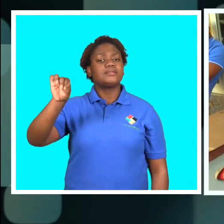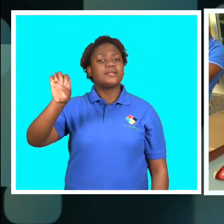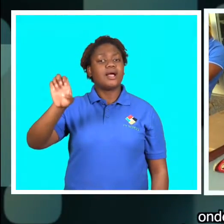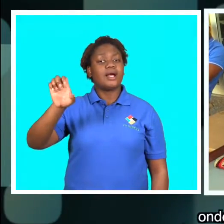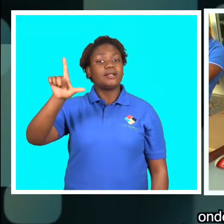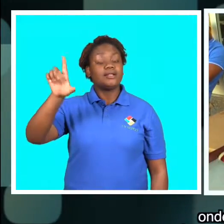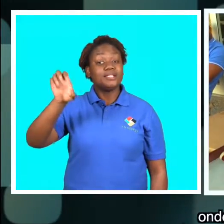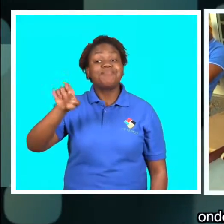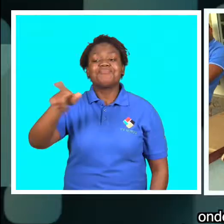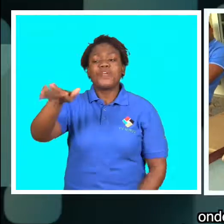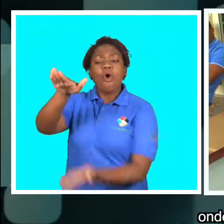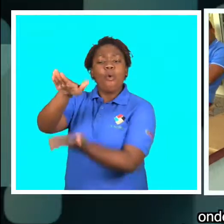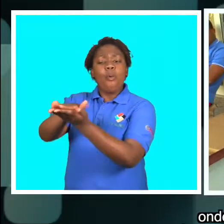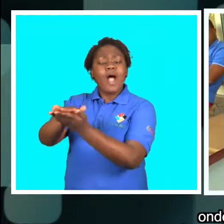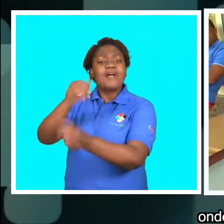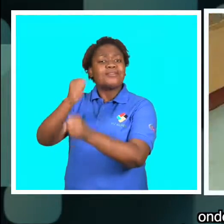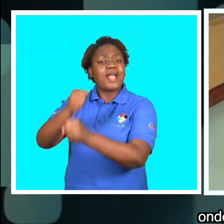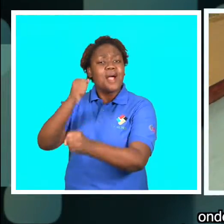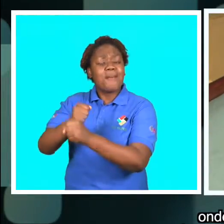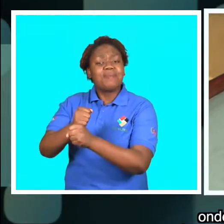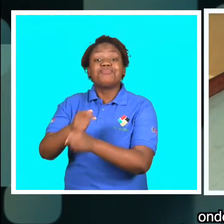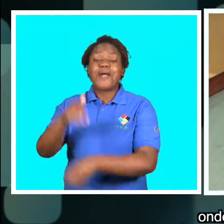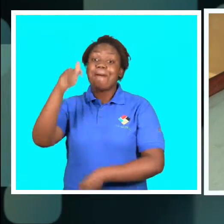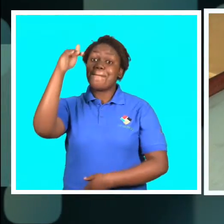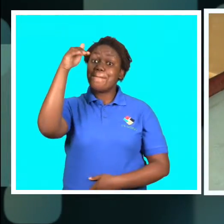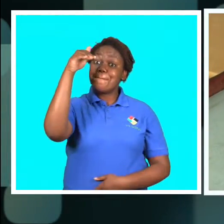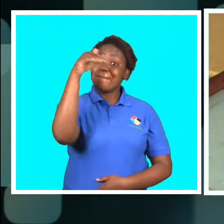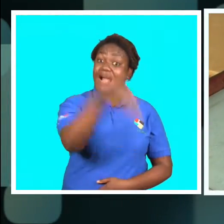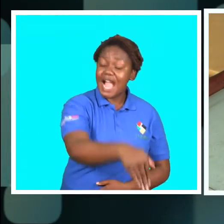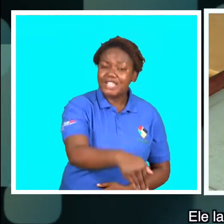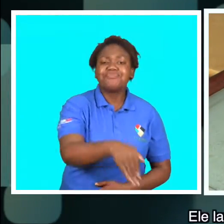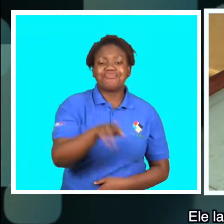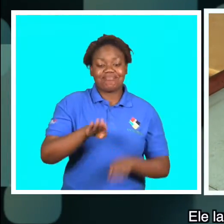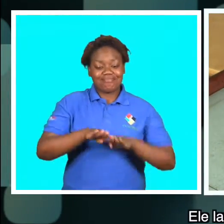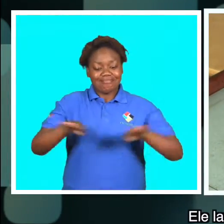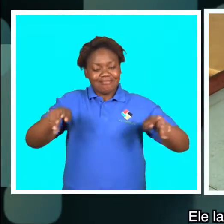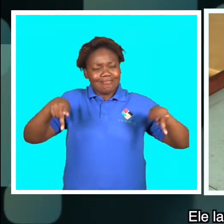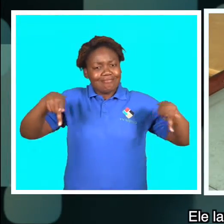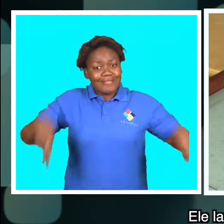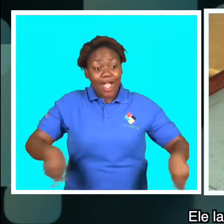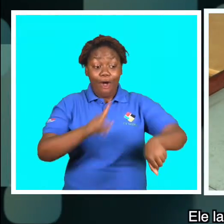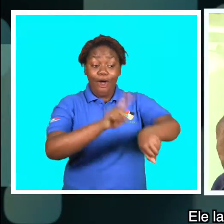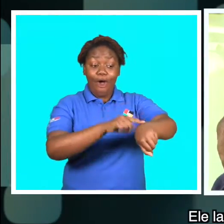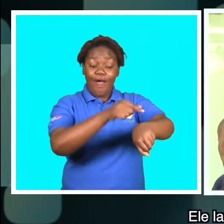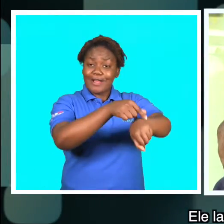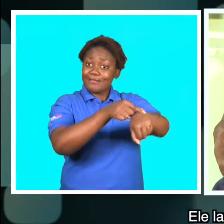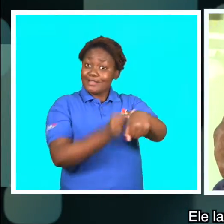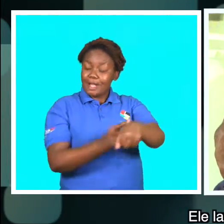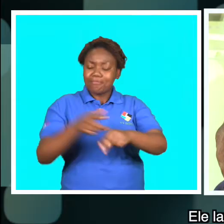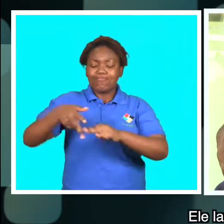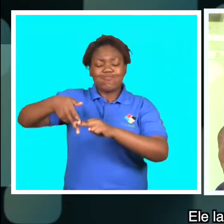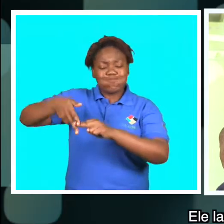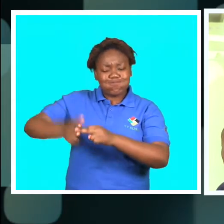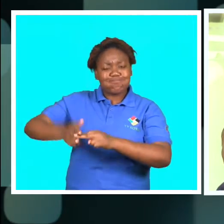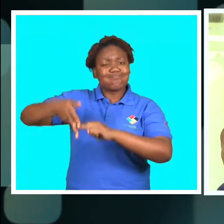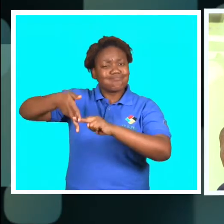Maputo, onde montou a sua banquinha num passeio. Ele lamenta o fato de percorrer longas distâncias